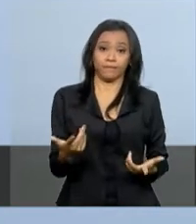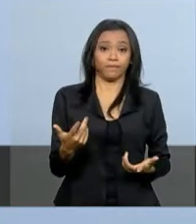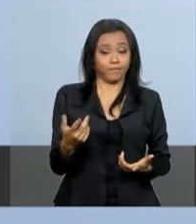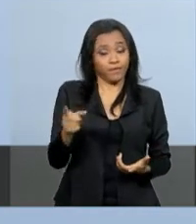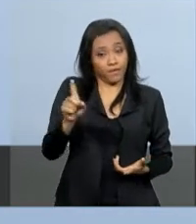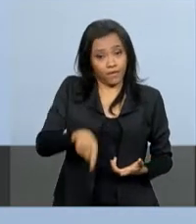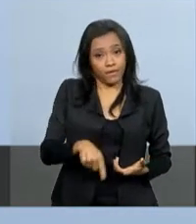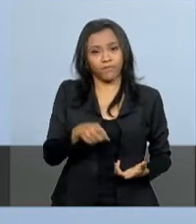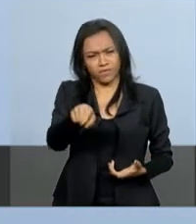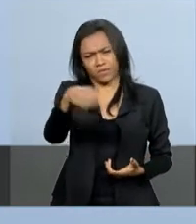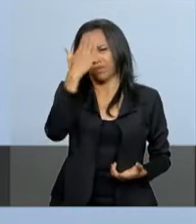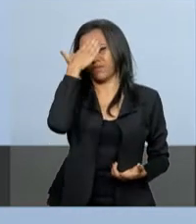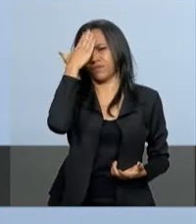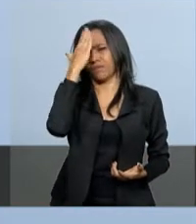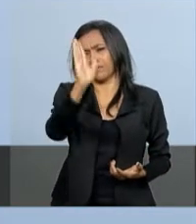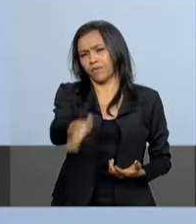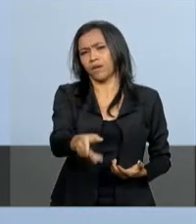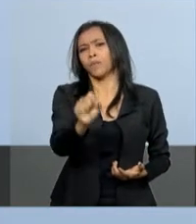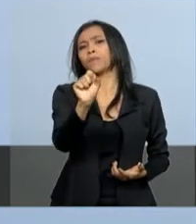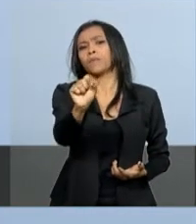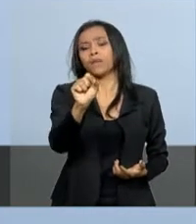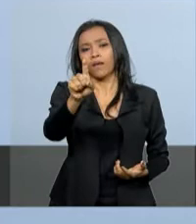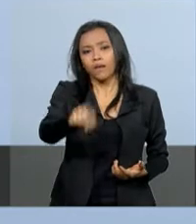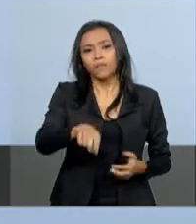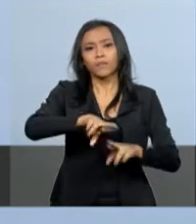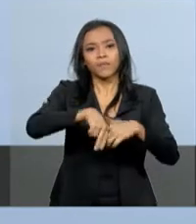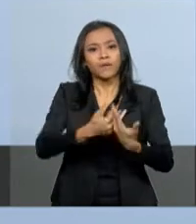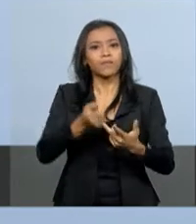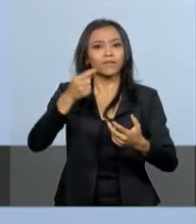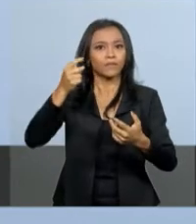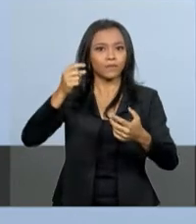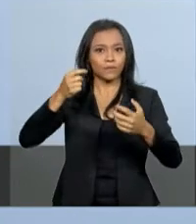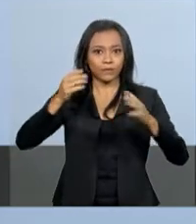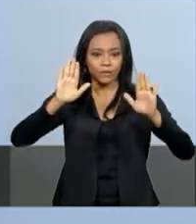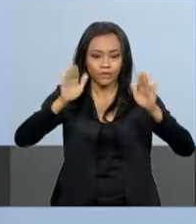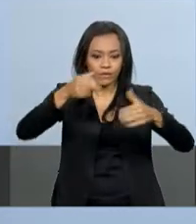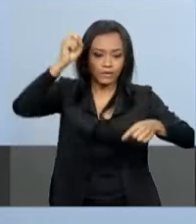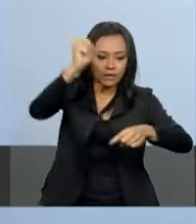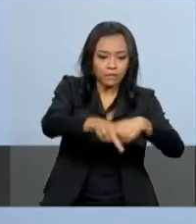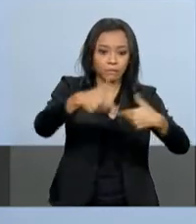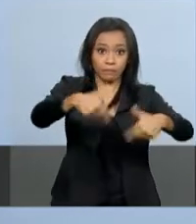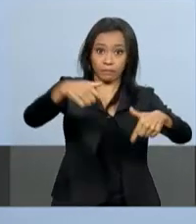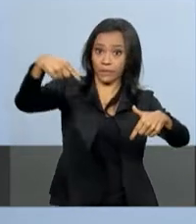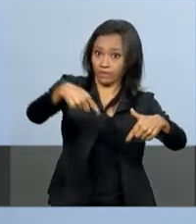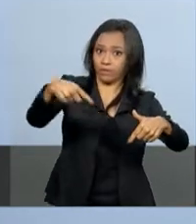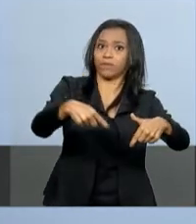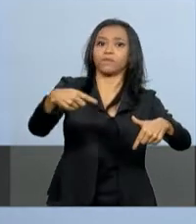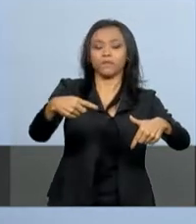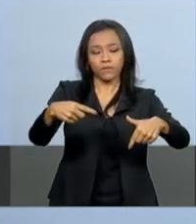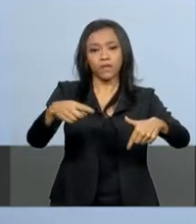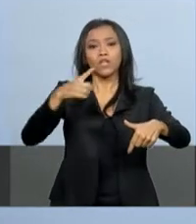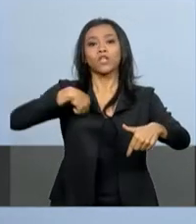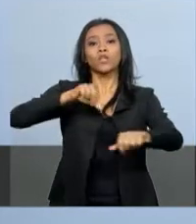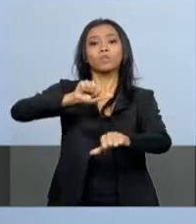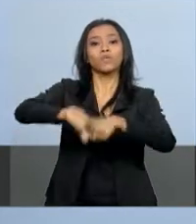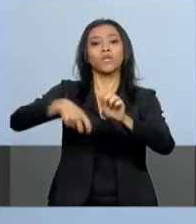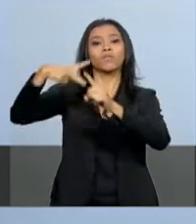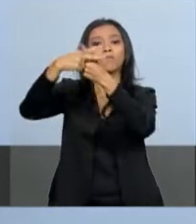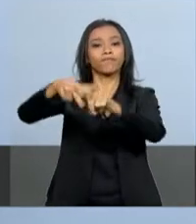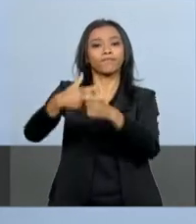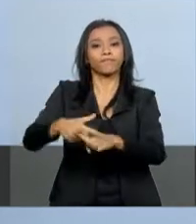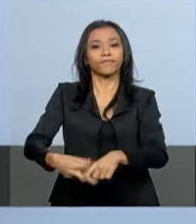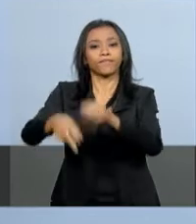senhores sabem disso em nome do emprego que nós modernizamos a legislação trabalhista